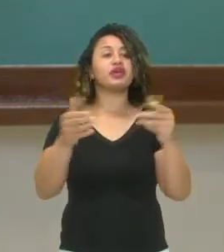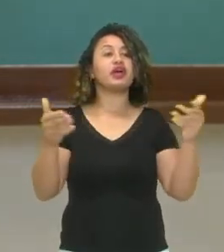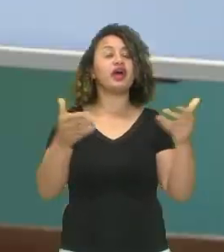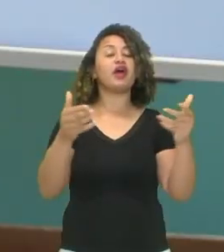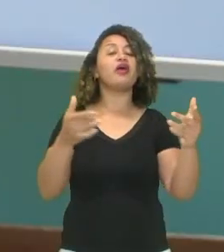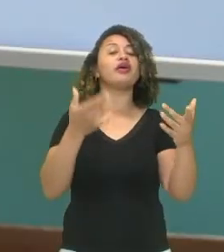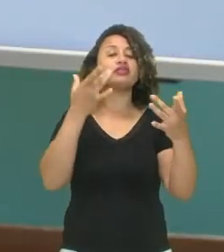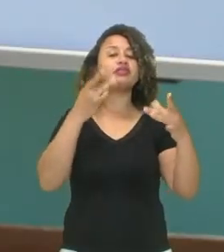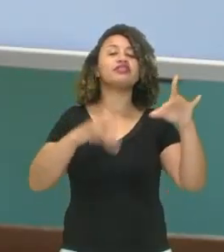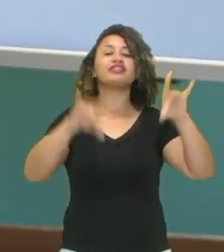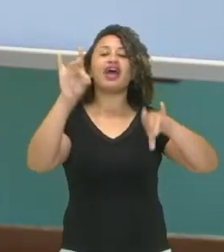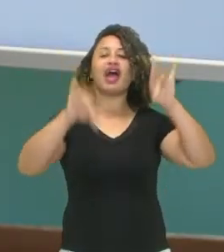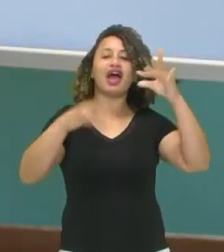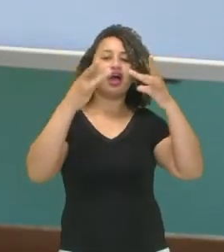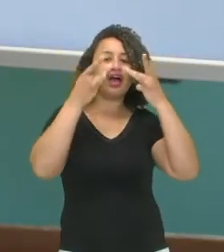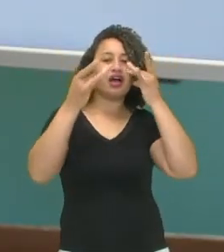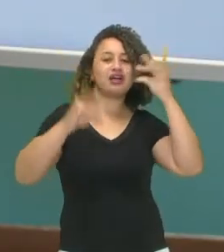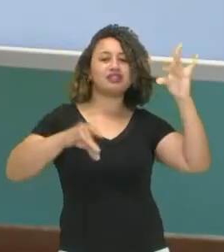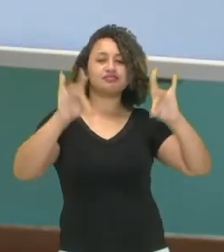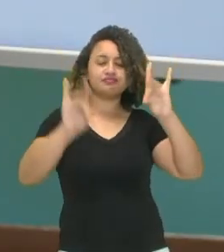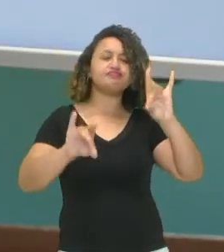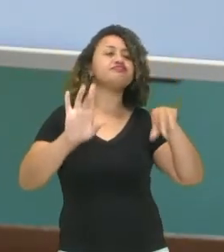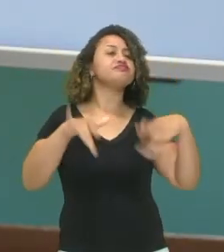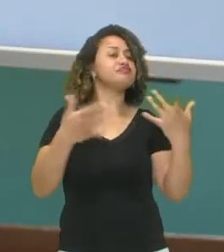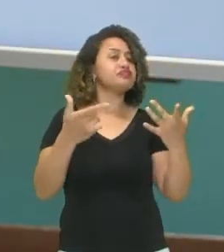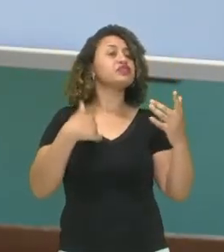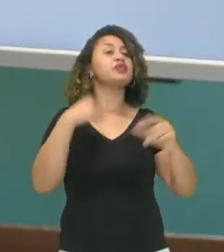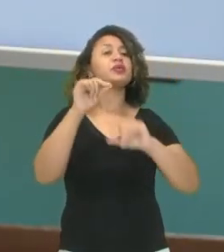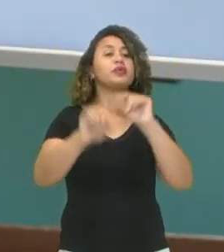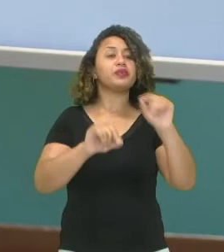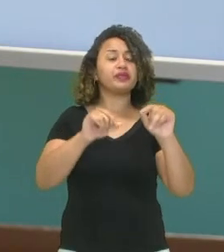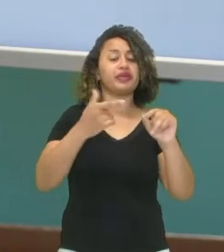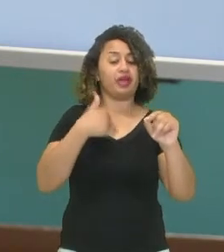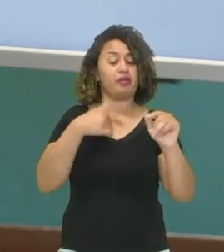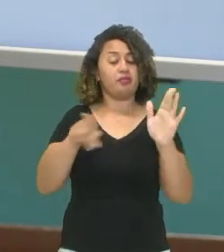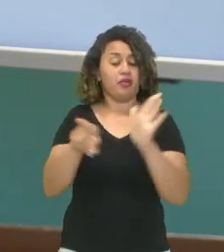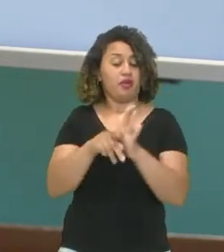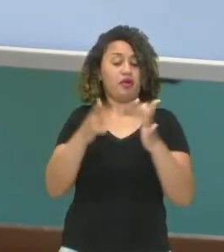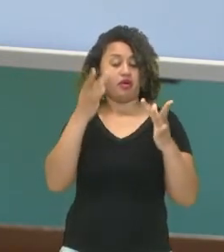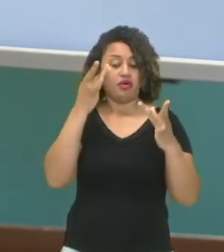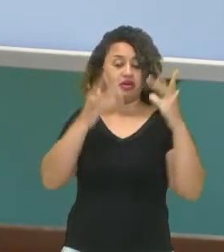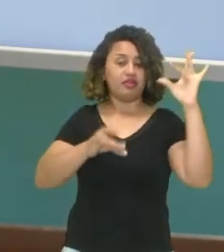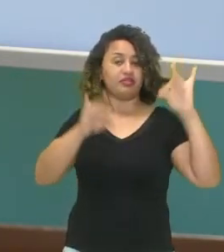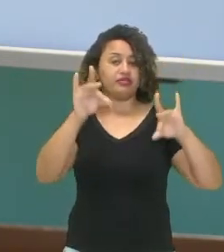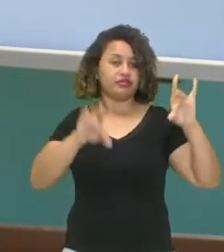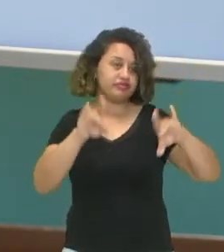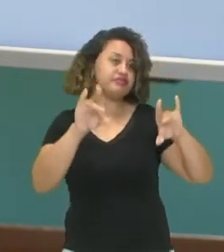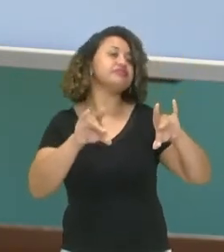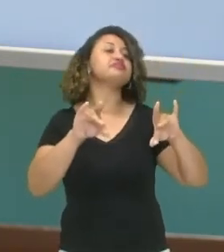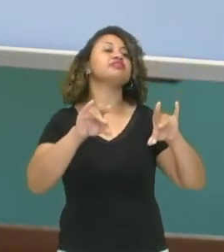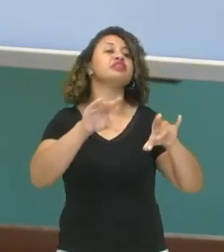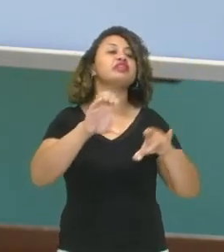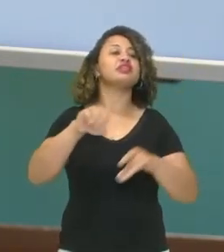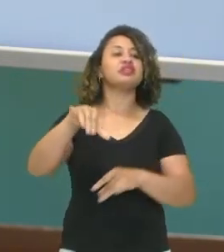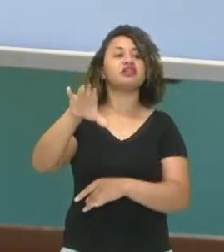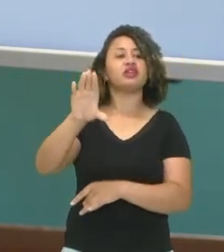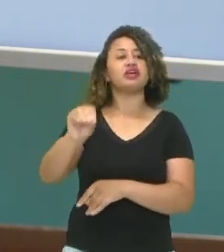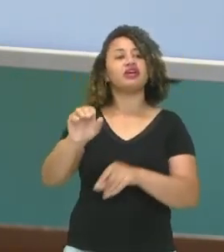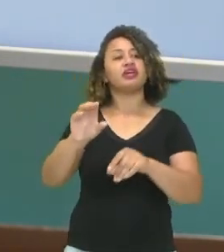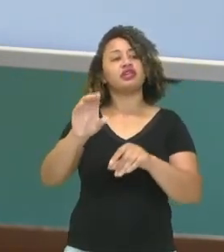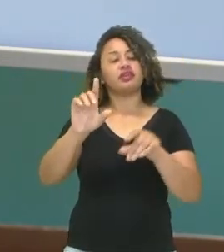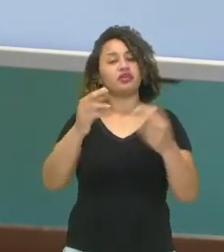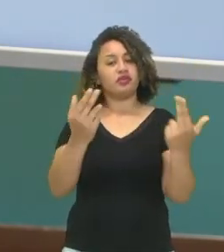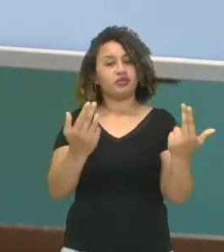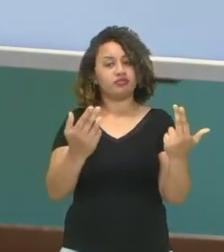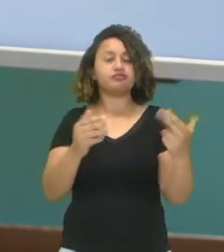cênica. Lembrando que quando a gente fala cênico, a gente está falando uma relação ao teatro. Teatro e cênico seriam a mesma coisa,